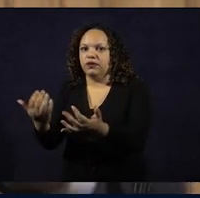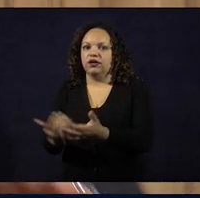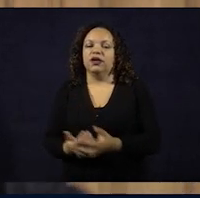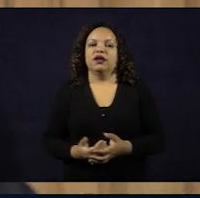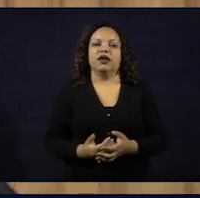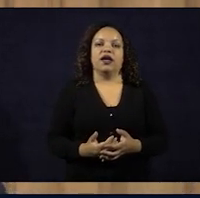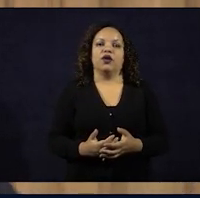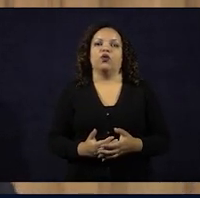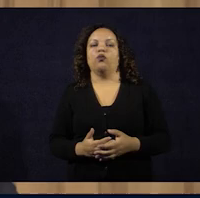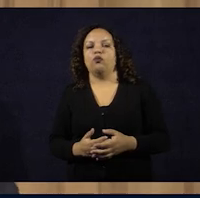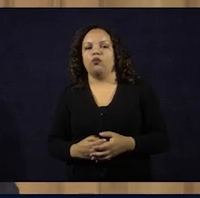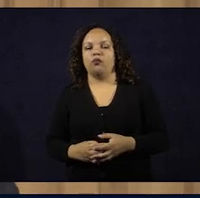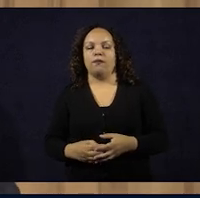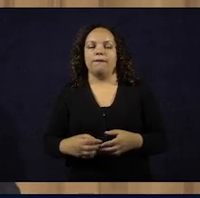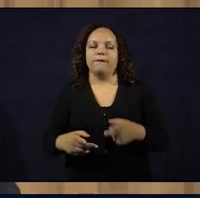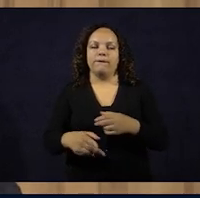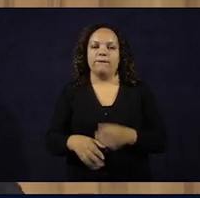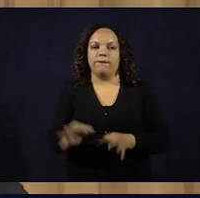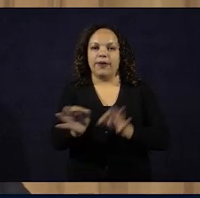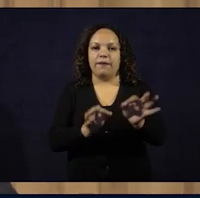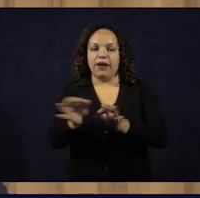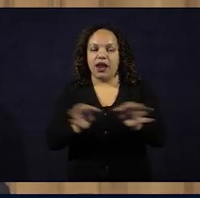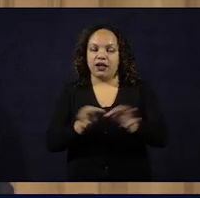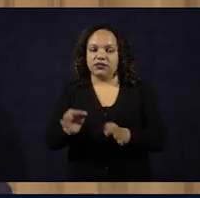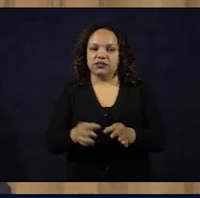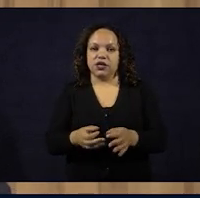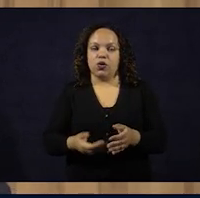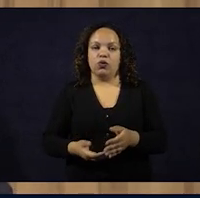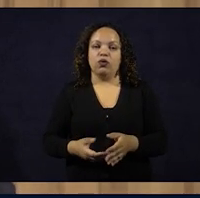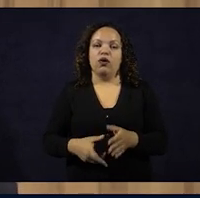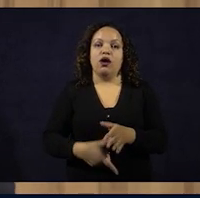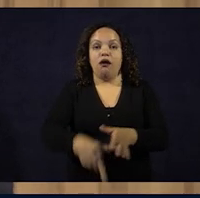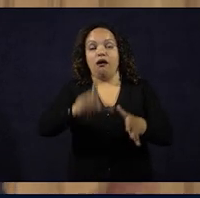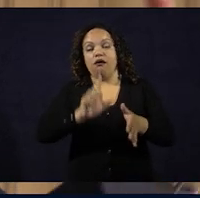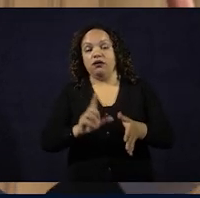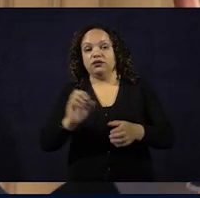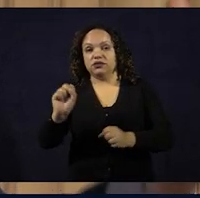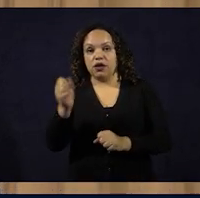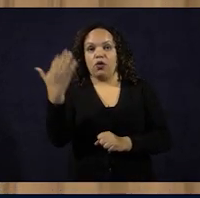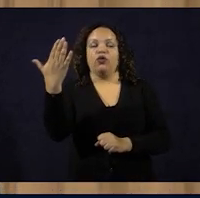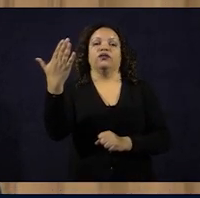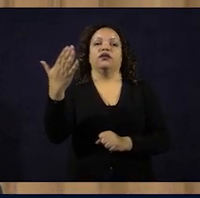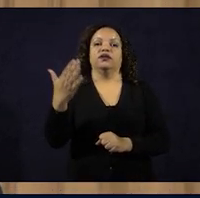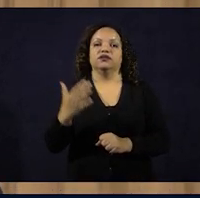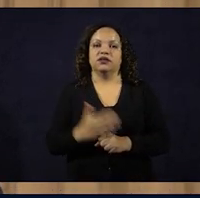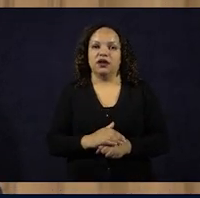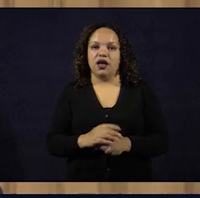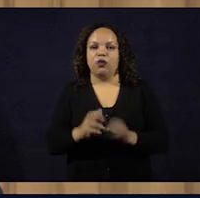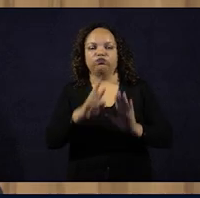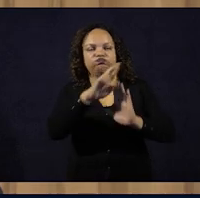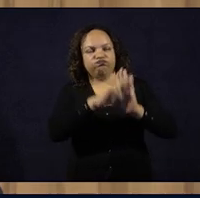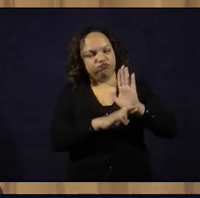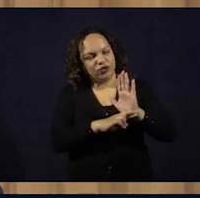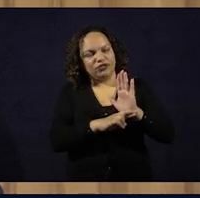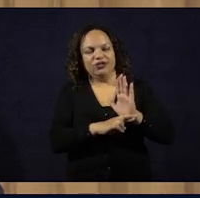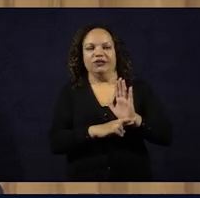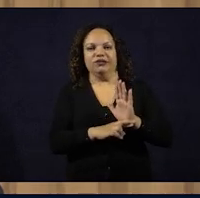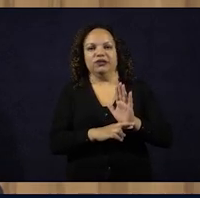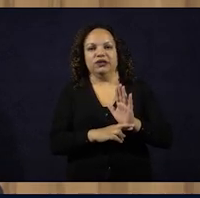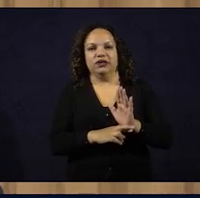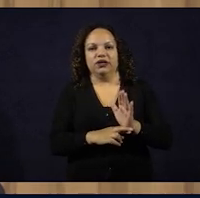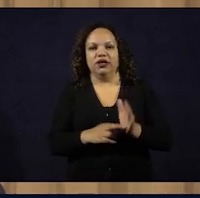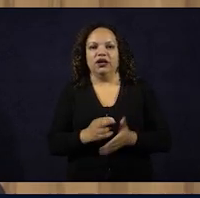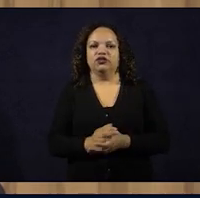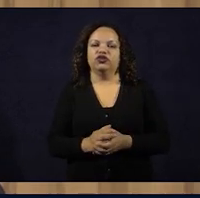antes que o que o que o fogo que o fogo aconteça e esse projeto tem um potencial aí de economizar